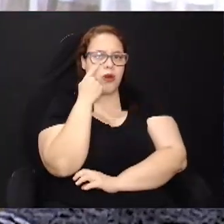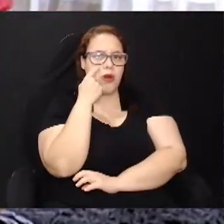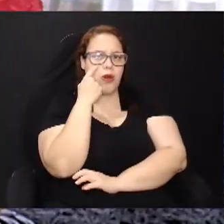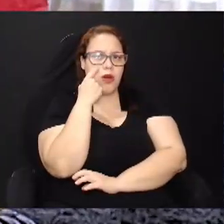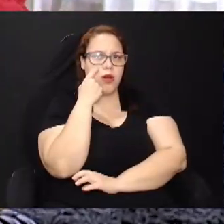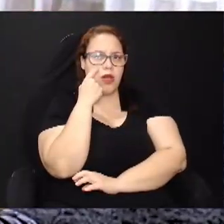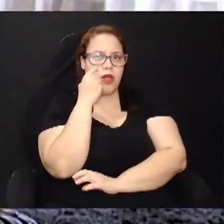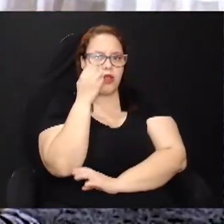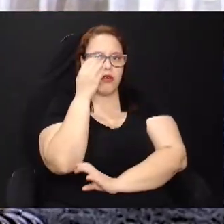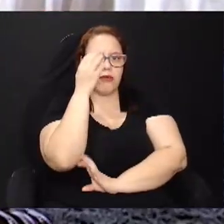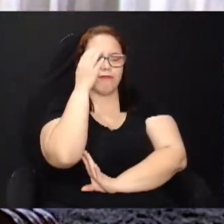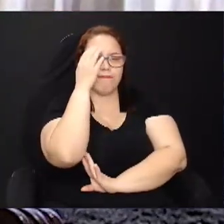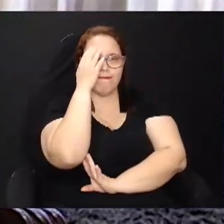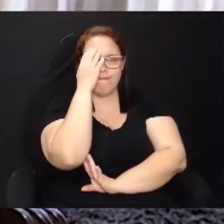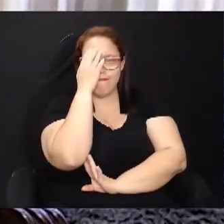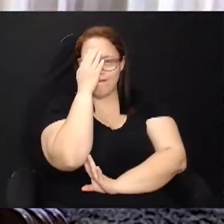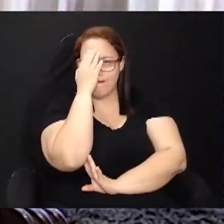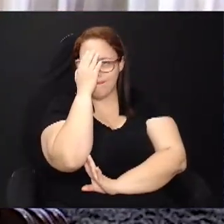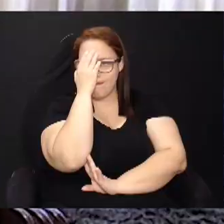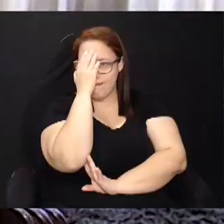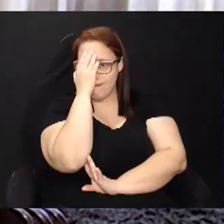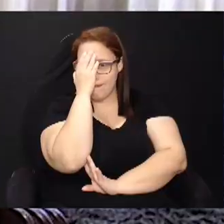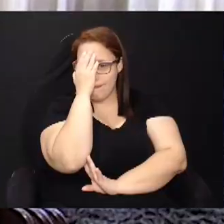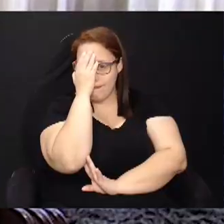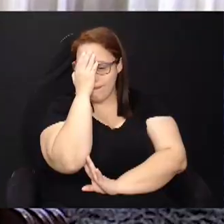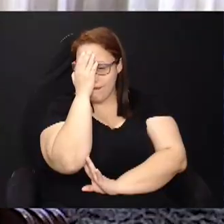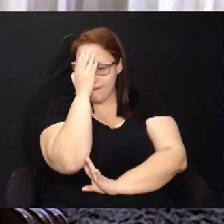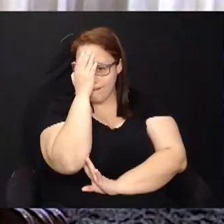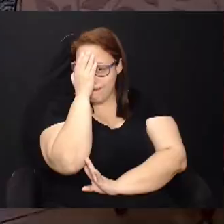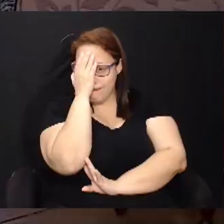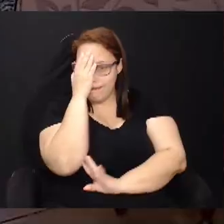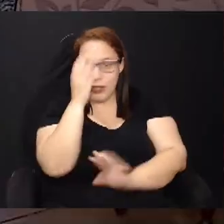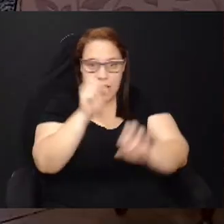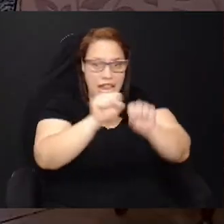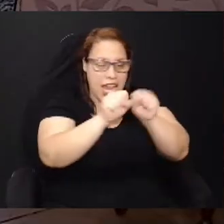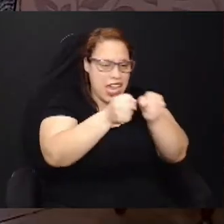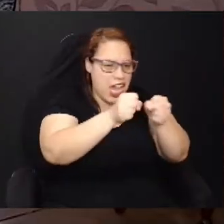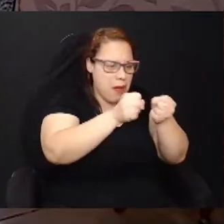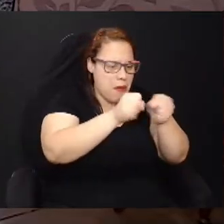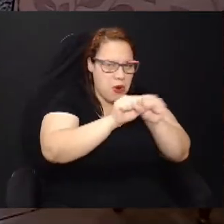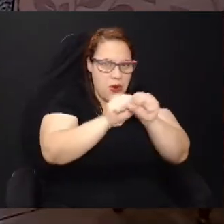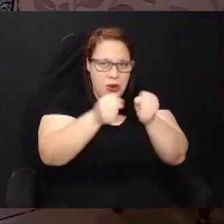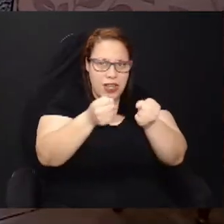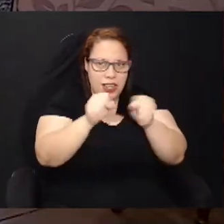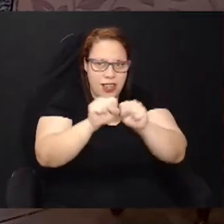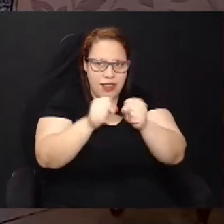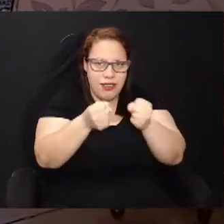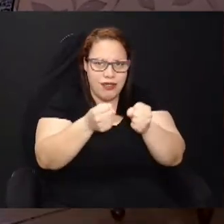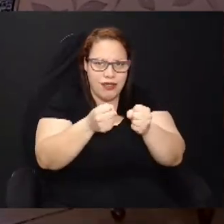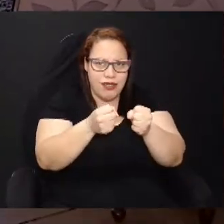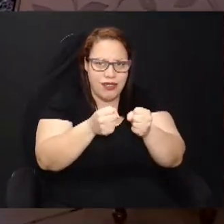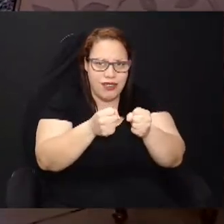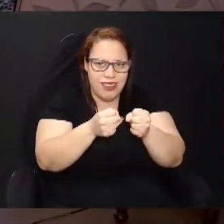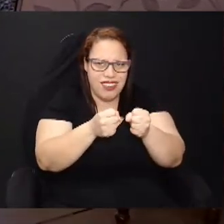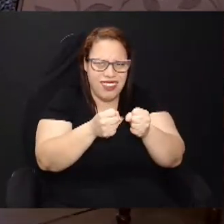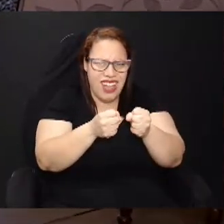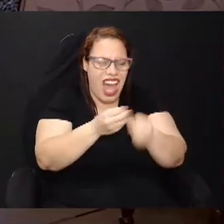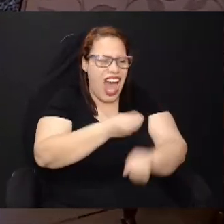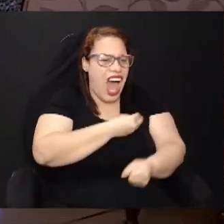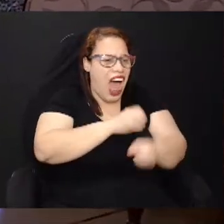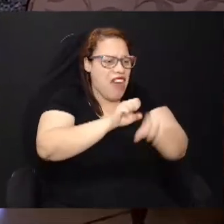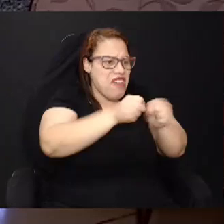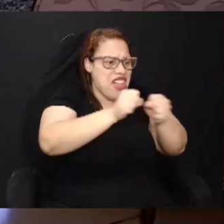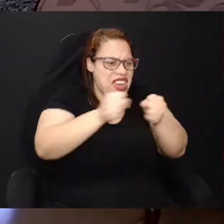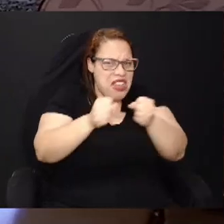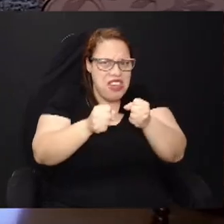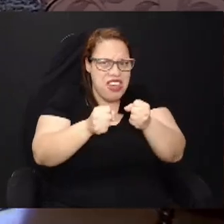caramba, o leque ficou todo partido. Parece que a vida ficou em pedaços. A gente quer relembrar